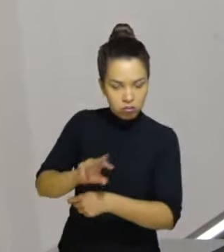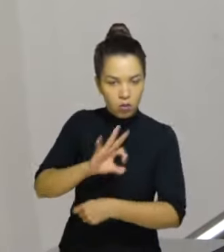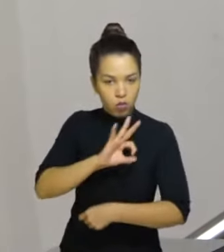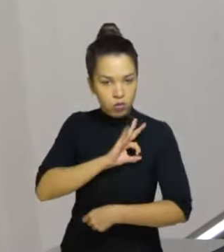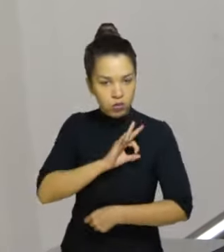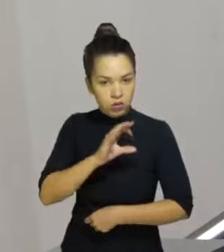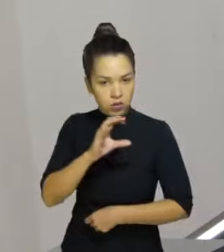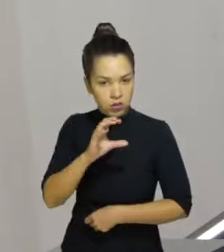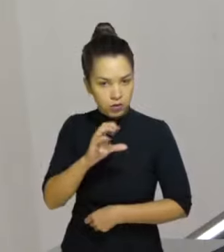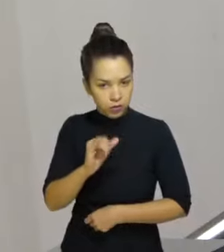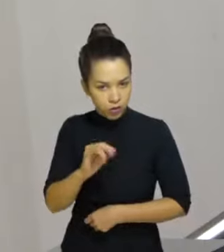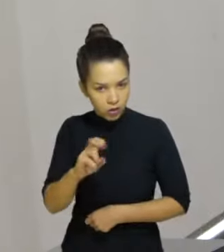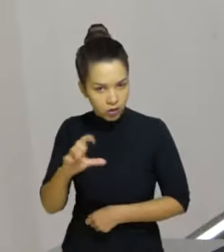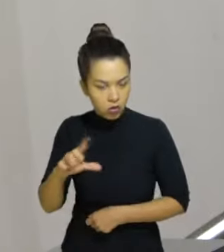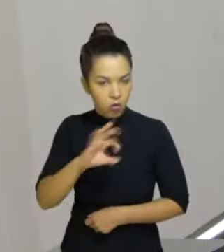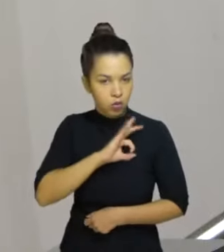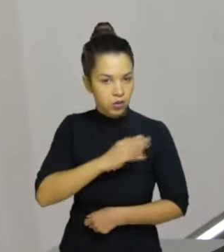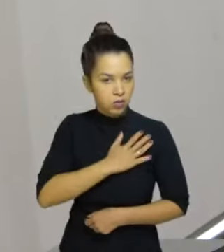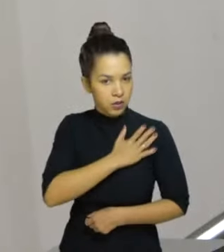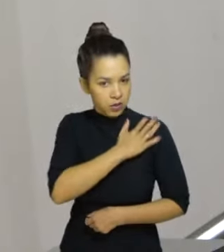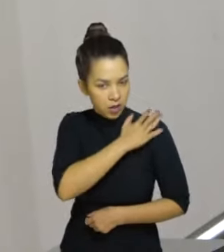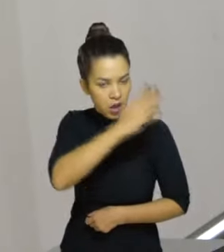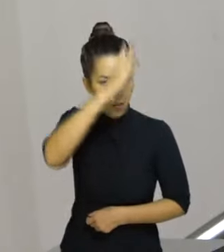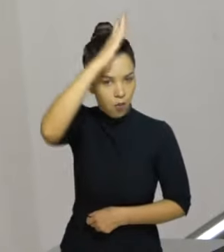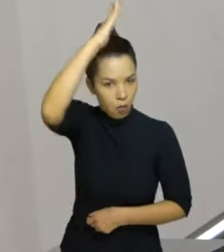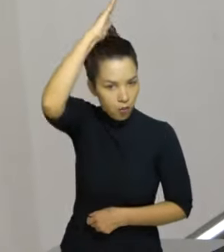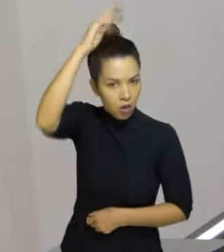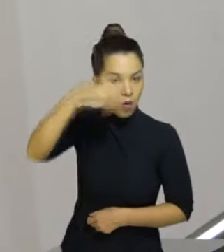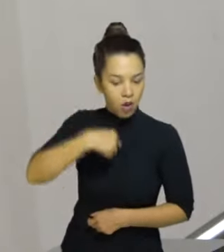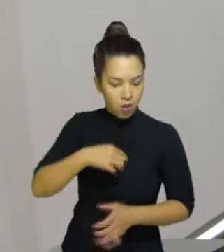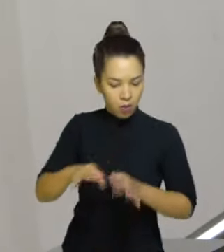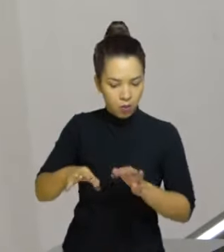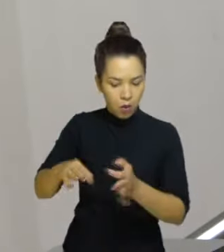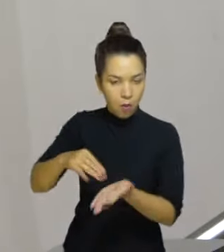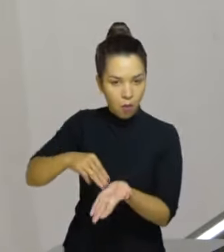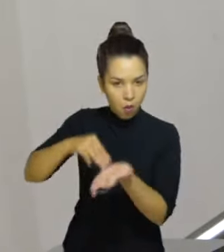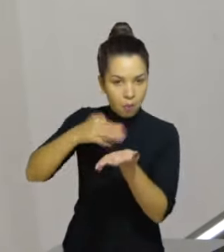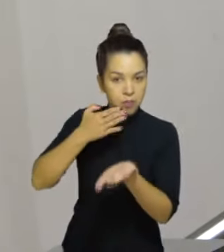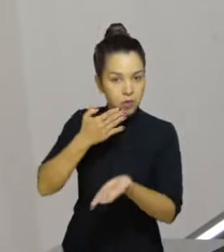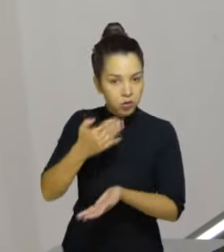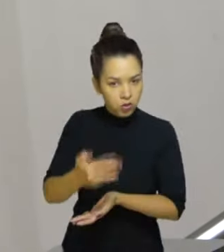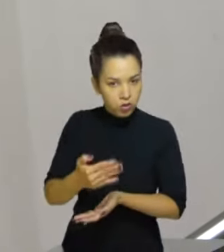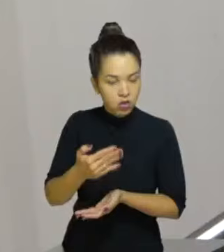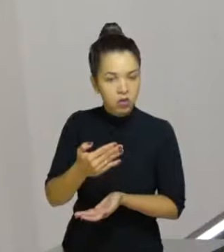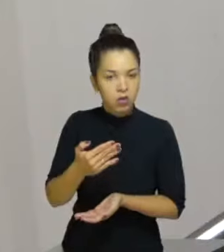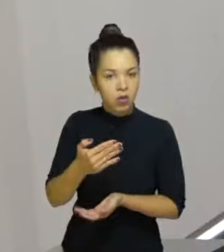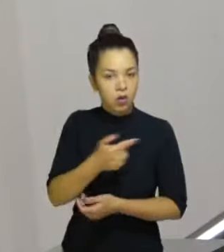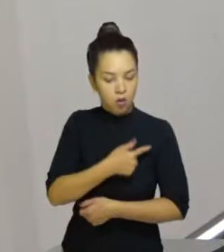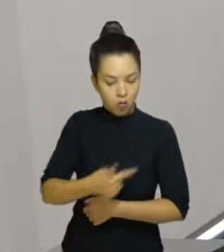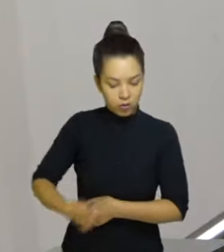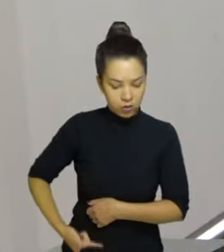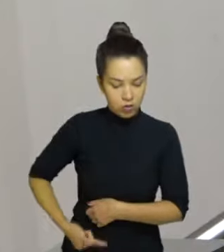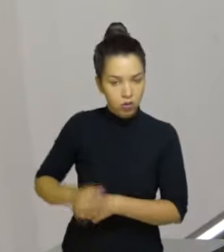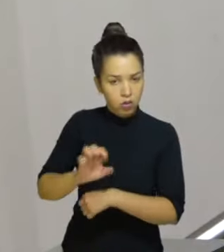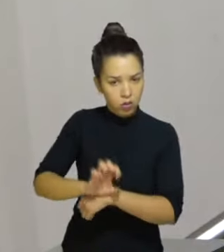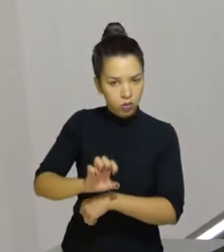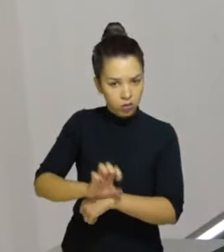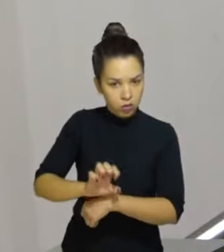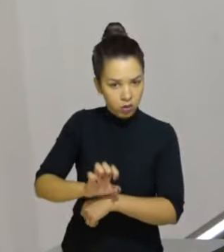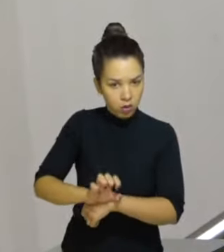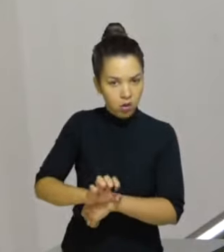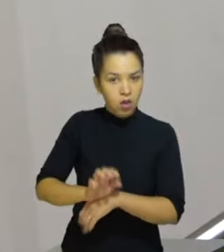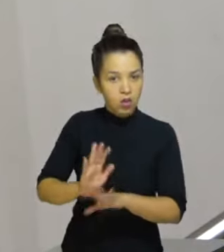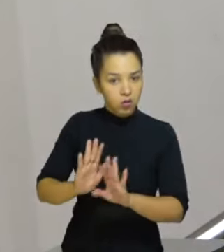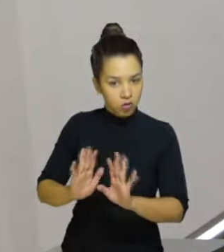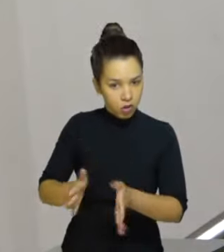Polícia Militar. E eu fiz uma moção pedindo e apelando ao nosso governador do Estado, que tem chamado já